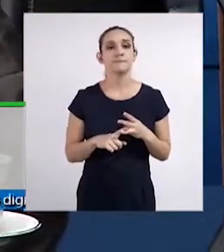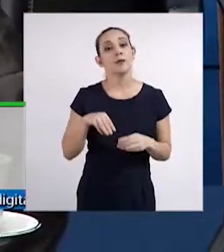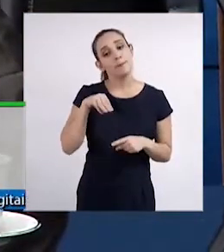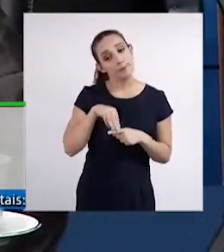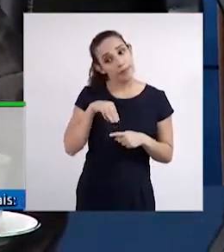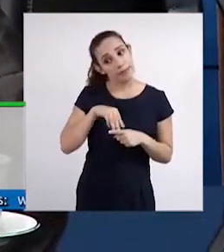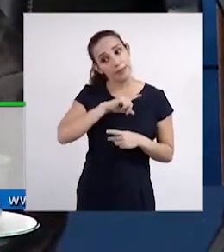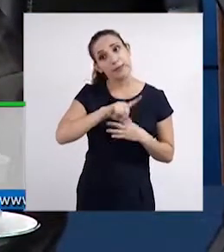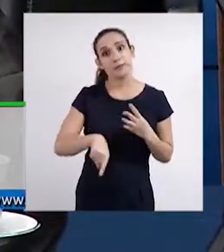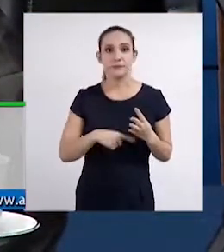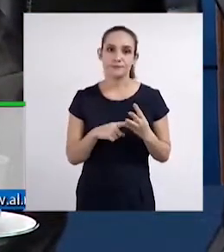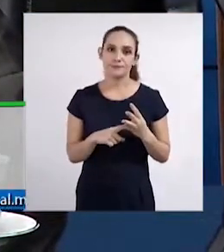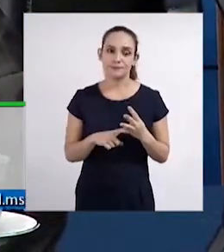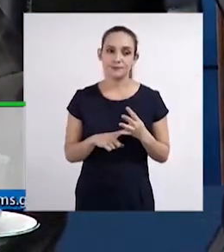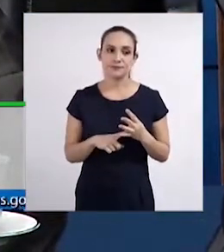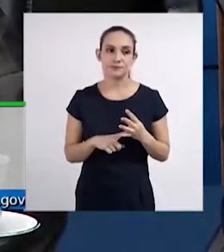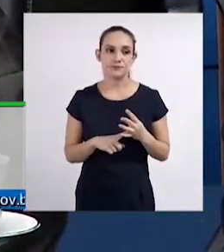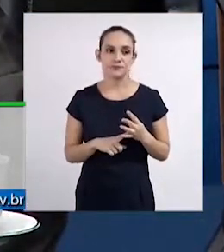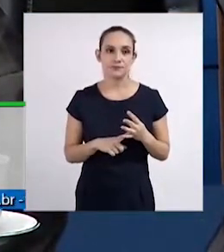Miranda,